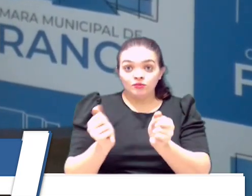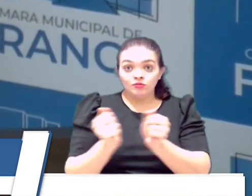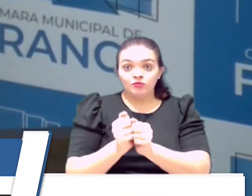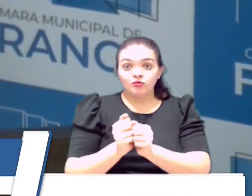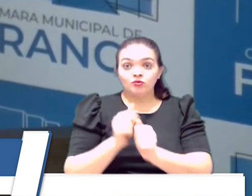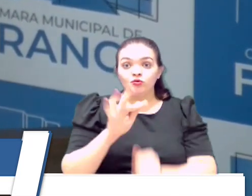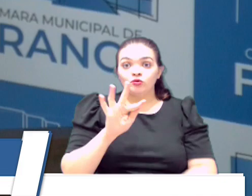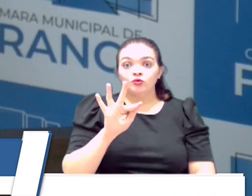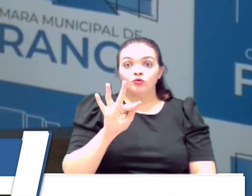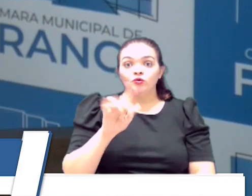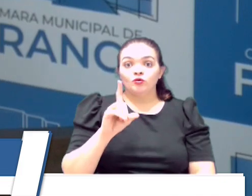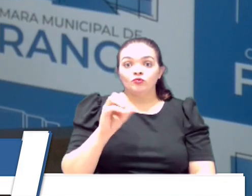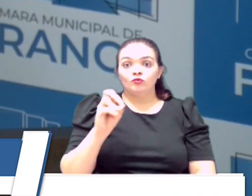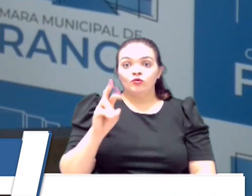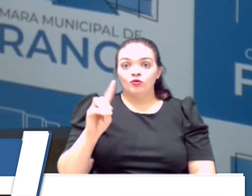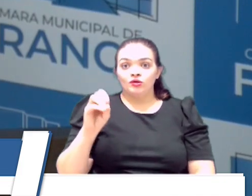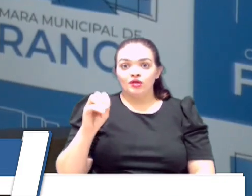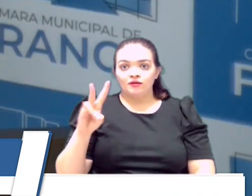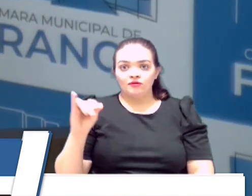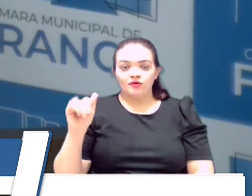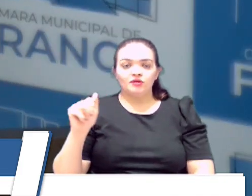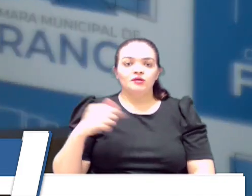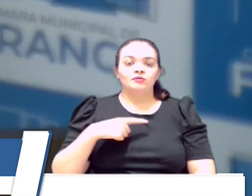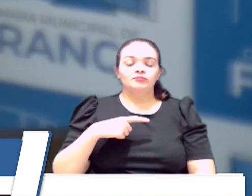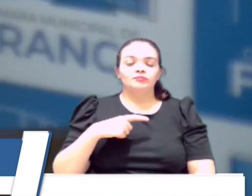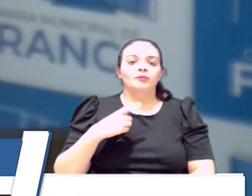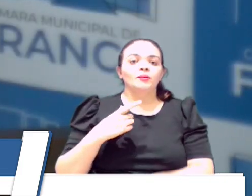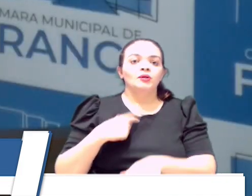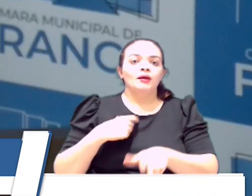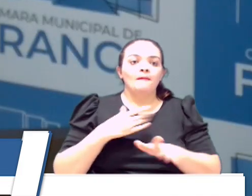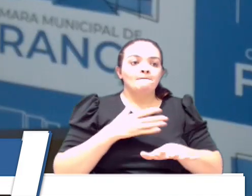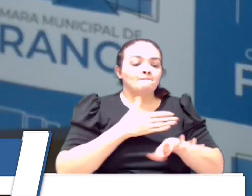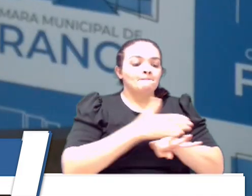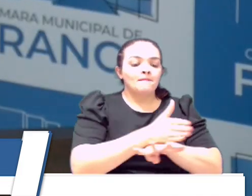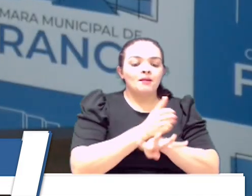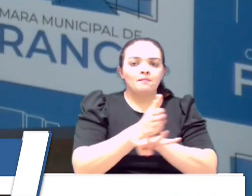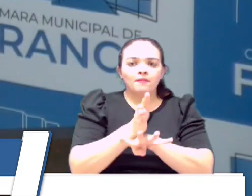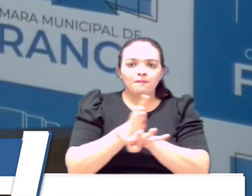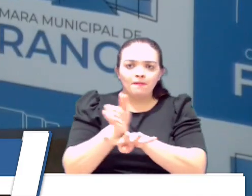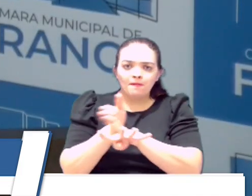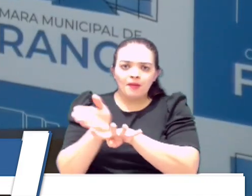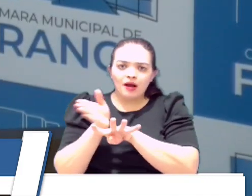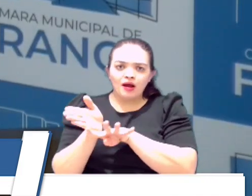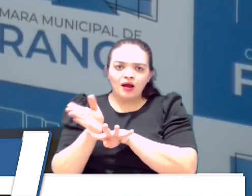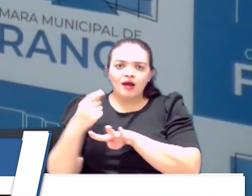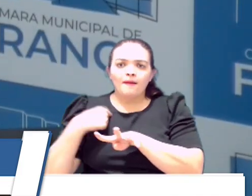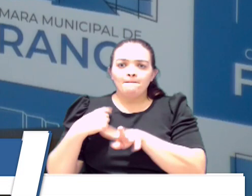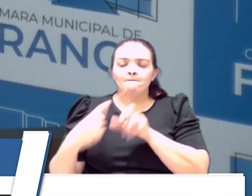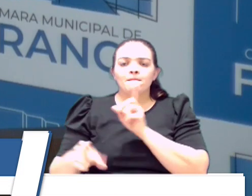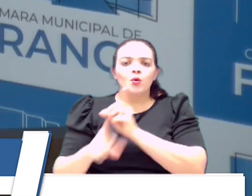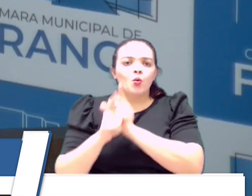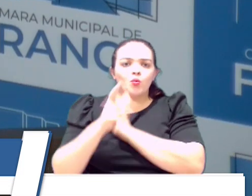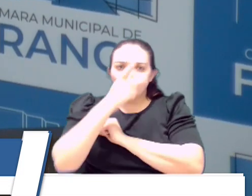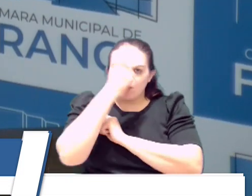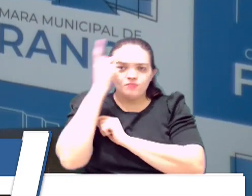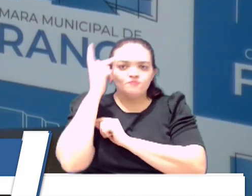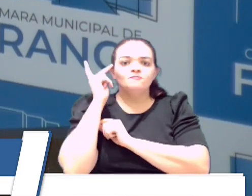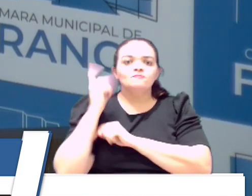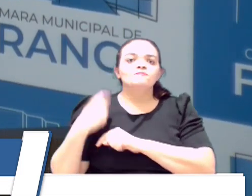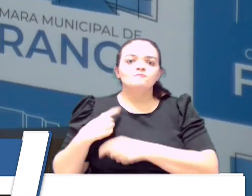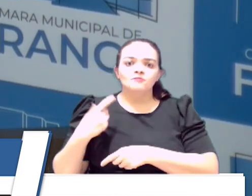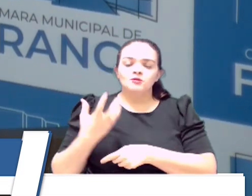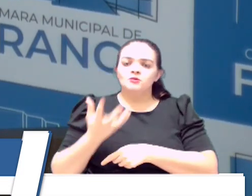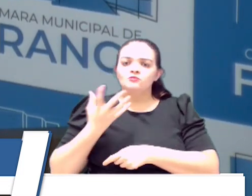Vida, porque pelos 4 cantos da nossa cidade, a gente encontra uma pessoa, Enor, que